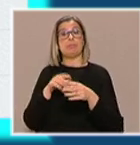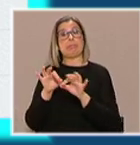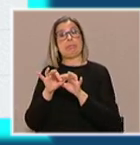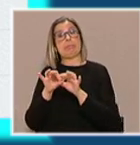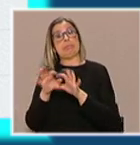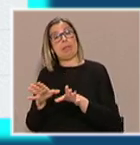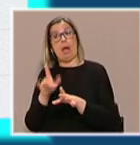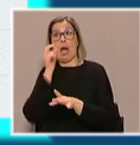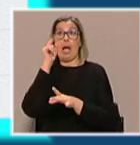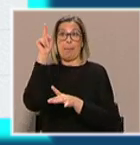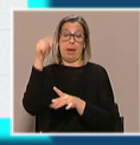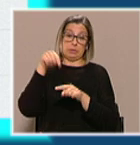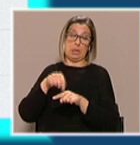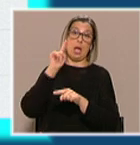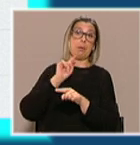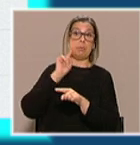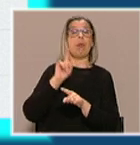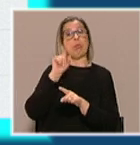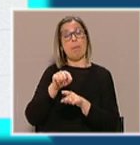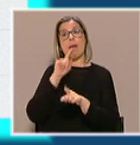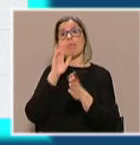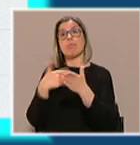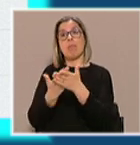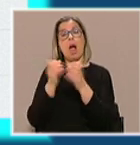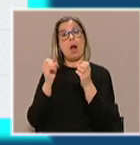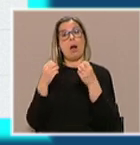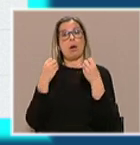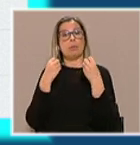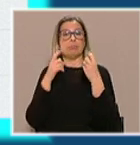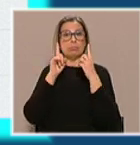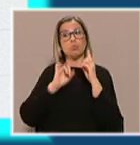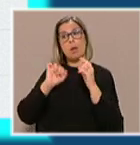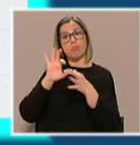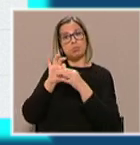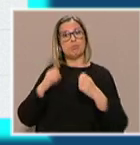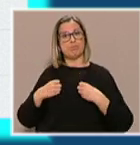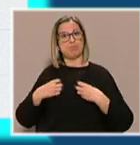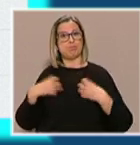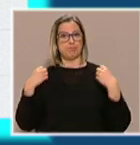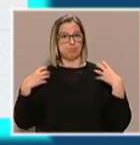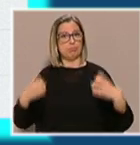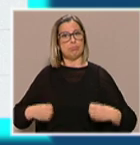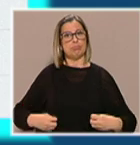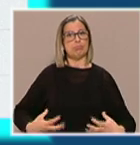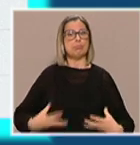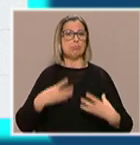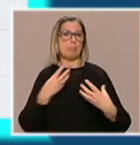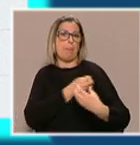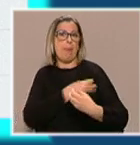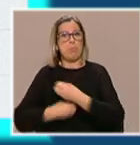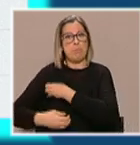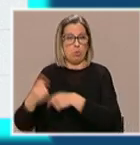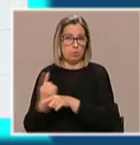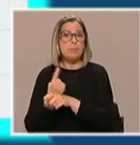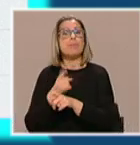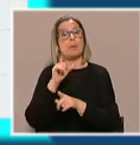da testosterona, permitem o desenvolvimento dos caracteres sexuais secundários femininos e preparar o útero